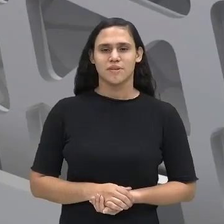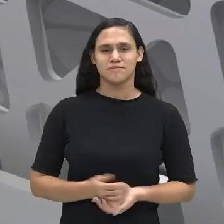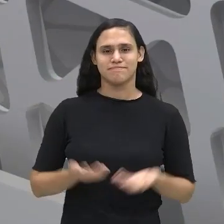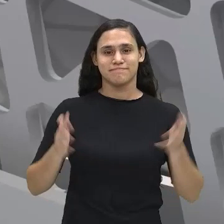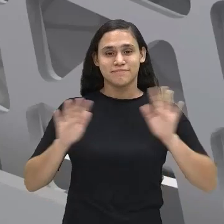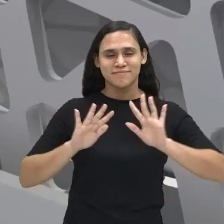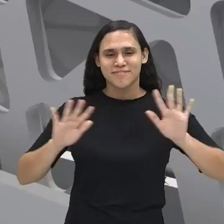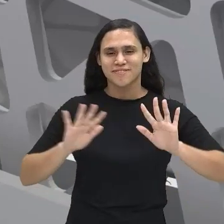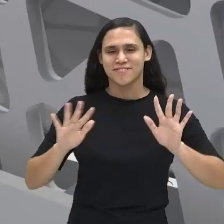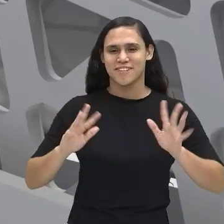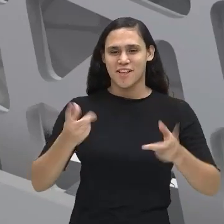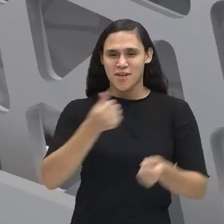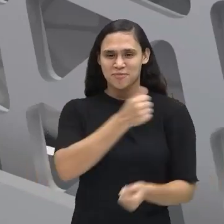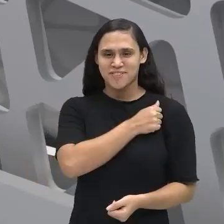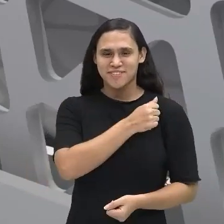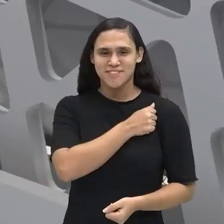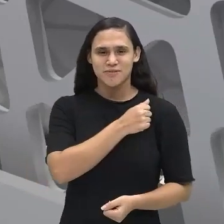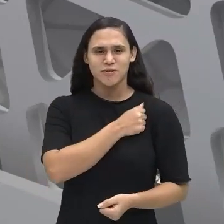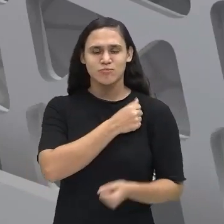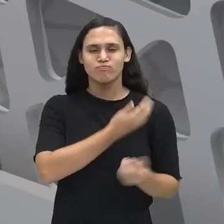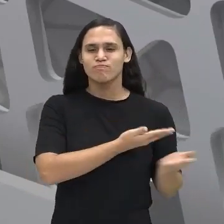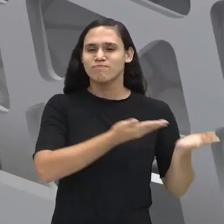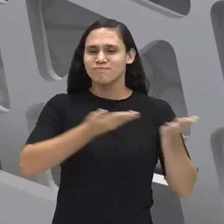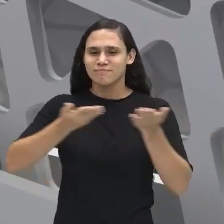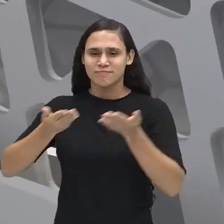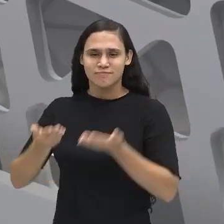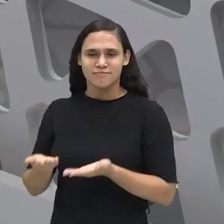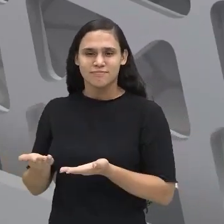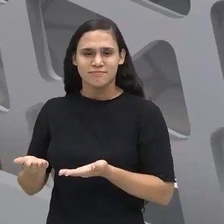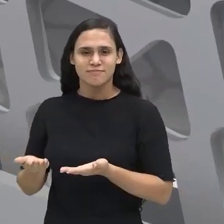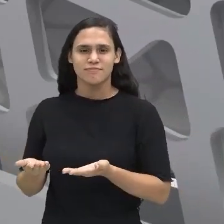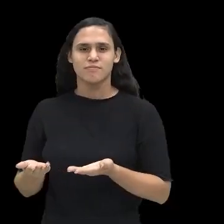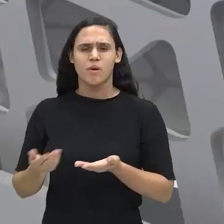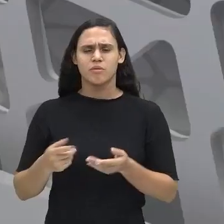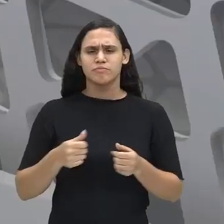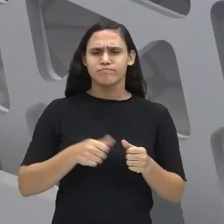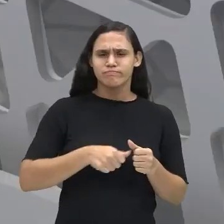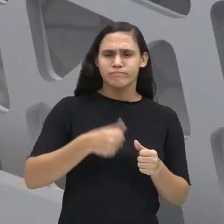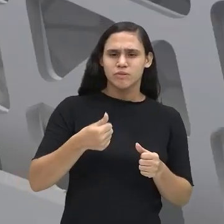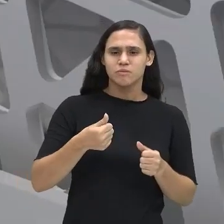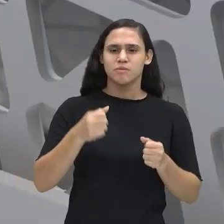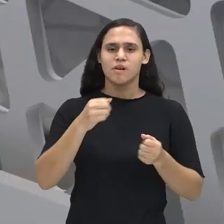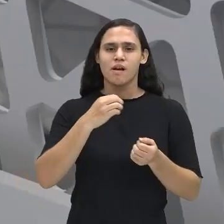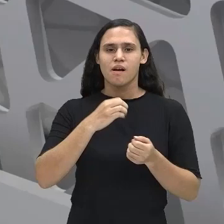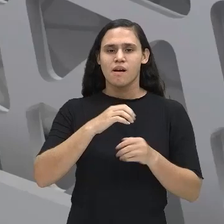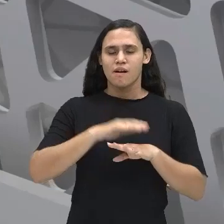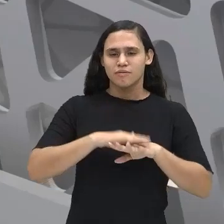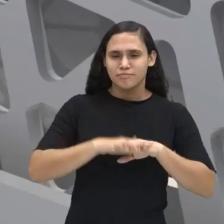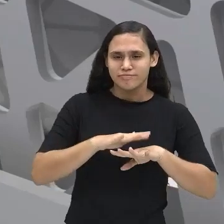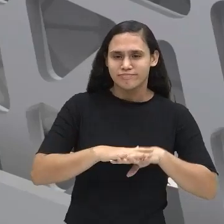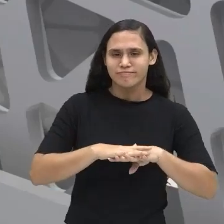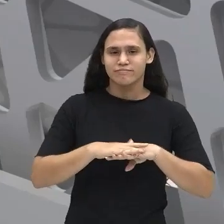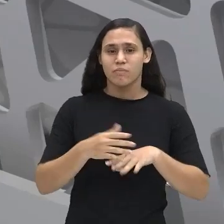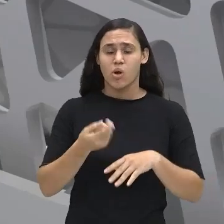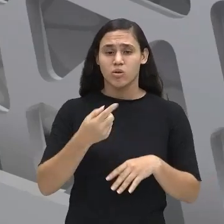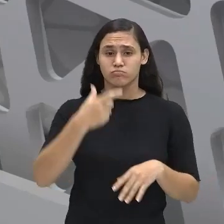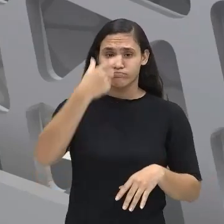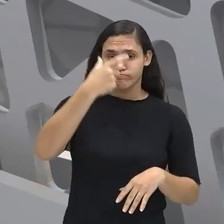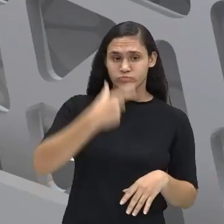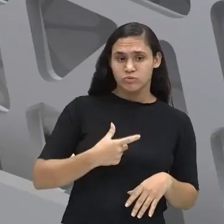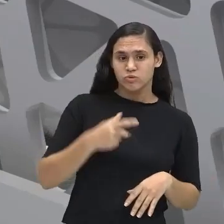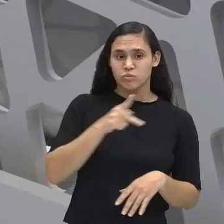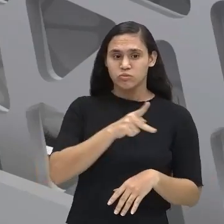Olá, meus queridos alunos, sejam todos muito bem-vindos para mais uma aula de matemática. Eu sou o